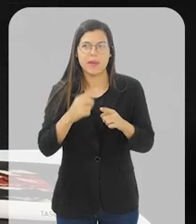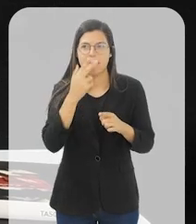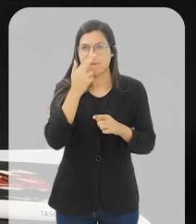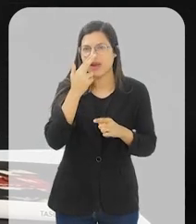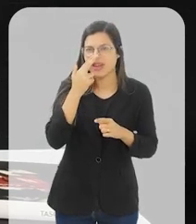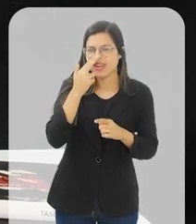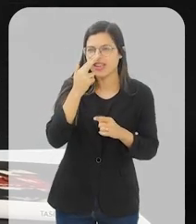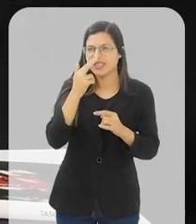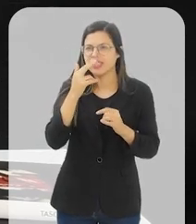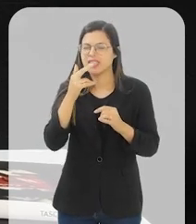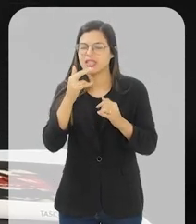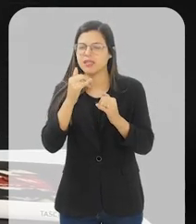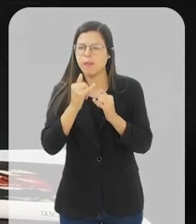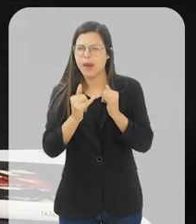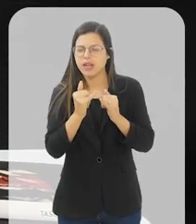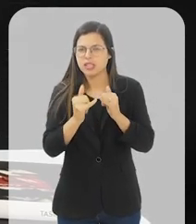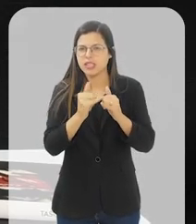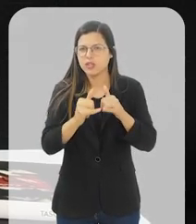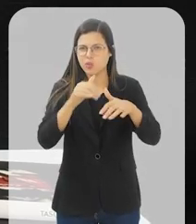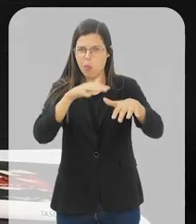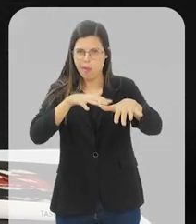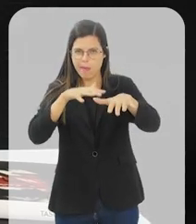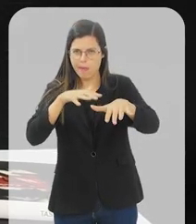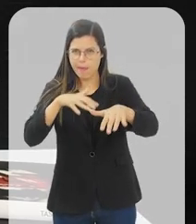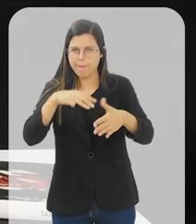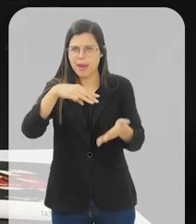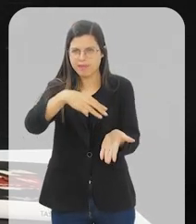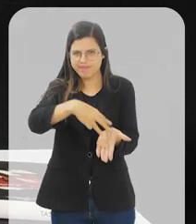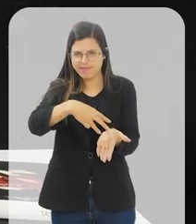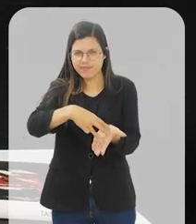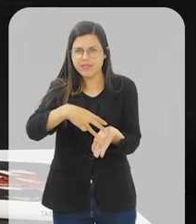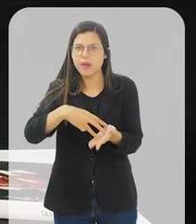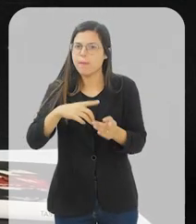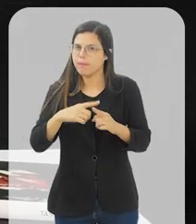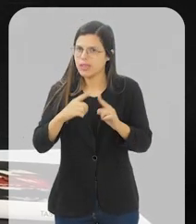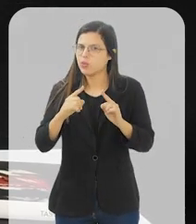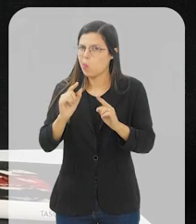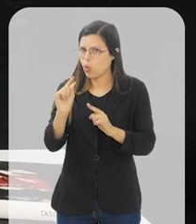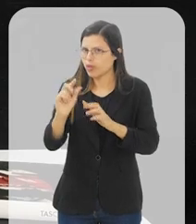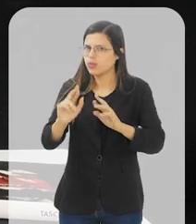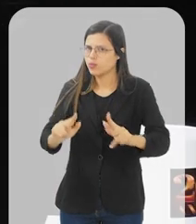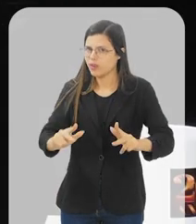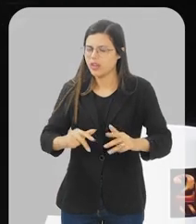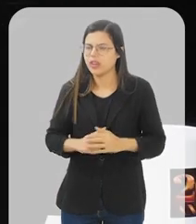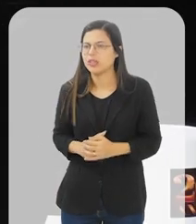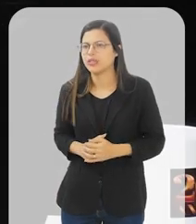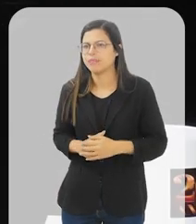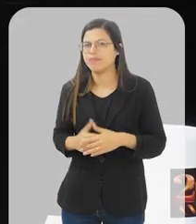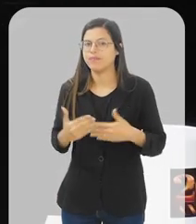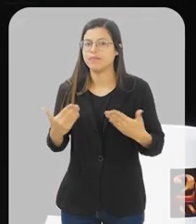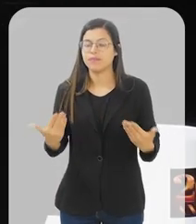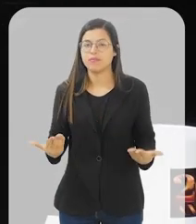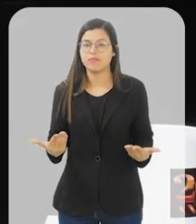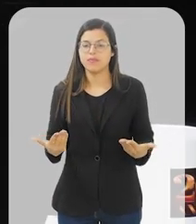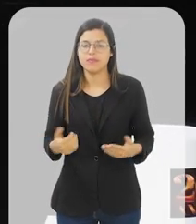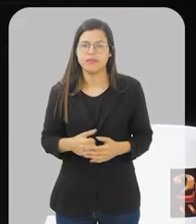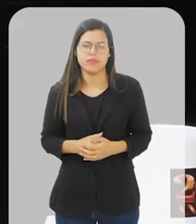Meio parecido, talvez, com o desfile da Marquês de Sapucaí. É. Mas é um foco bem diferente. Né?